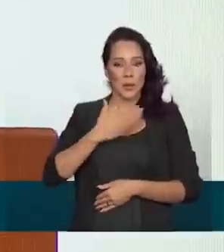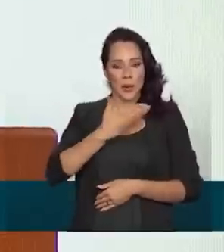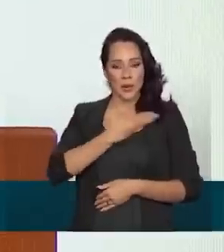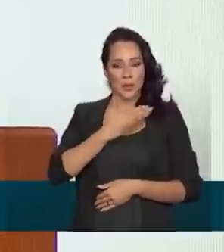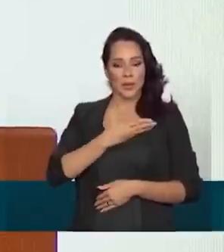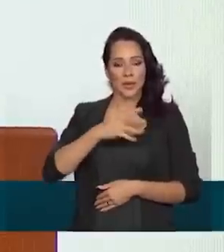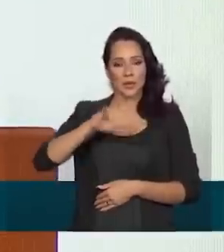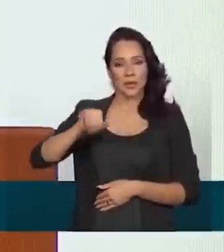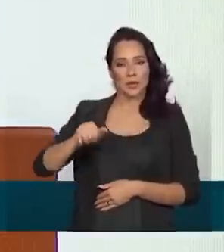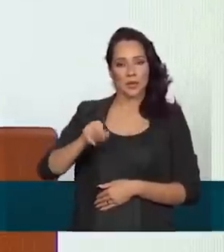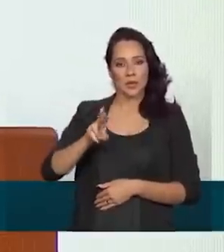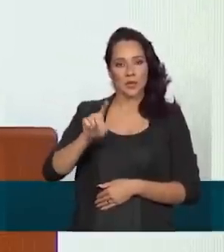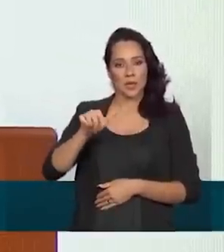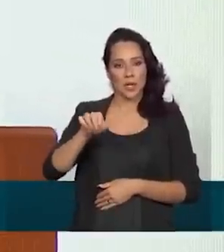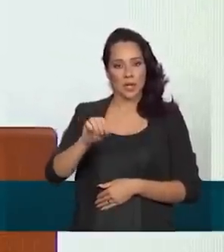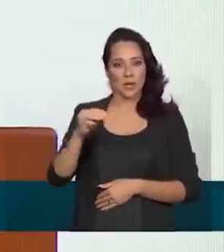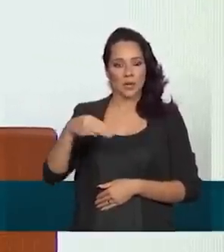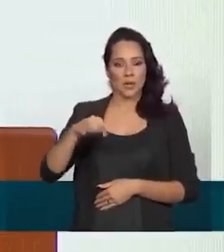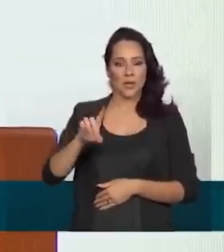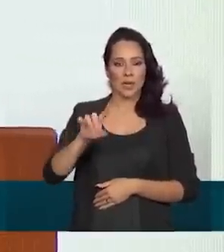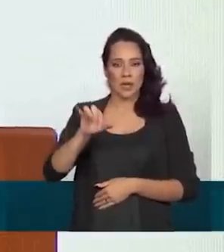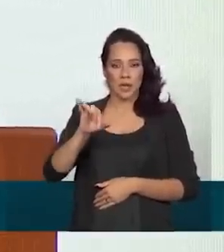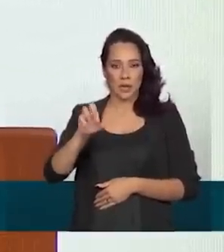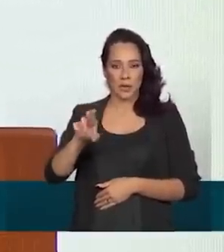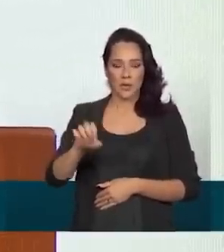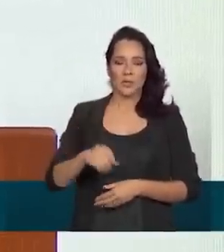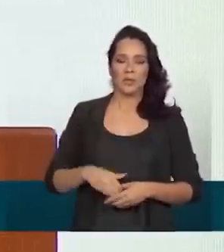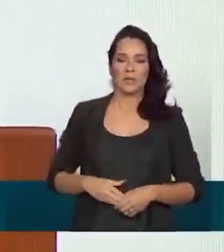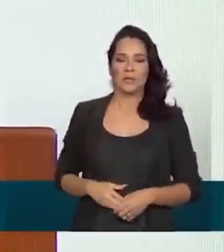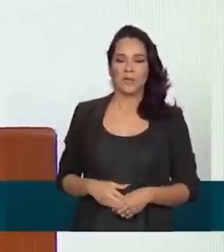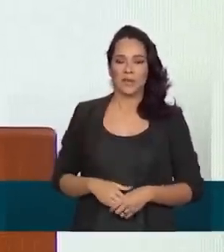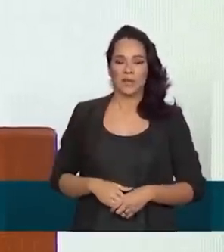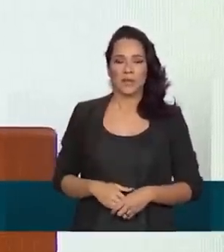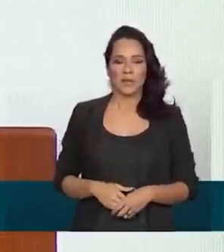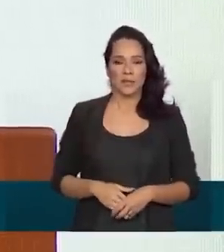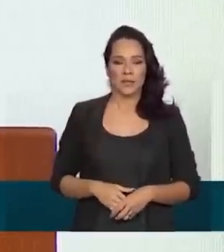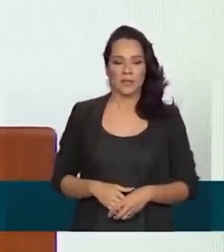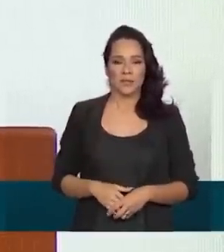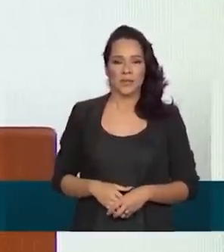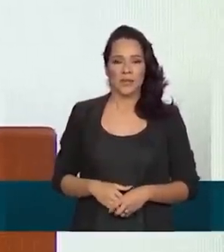amigo Juliano Medeiros, presidente do PSOL.